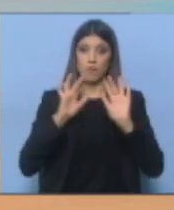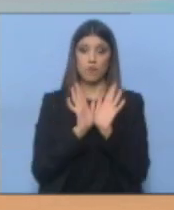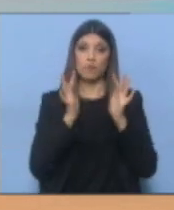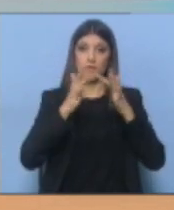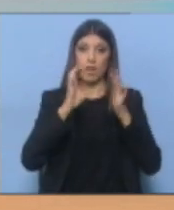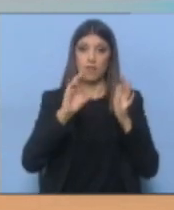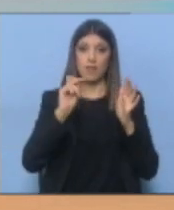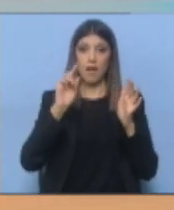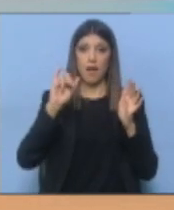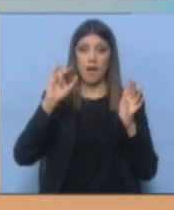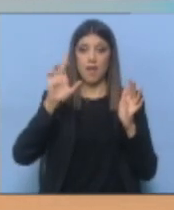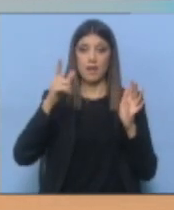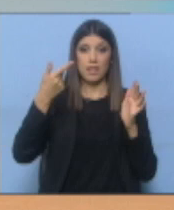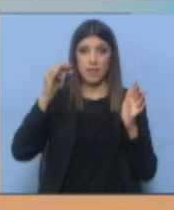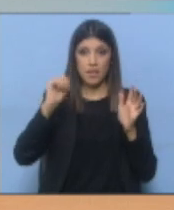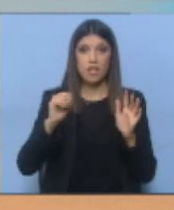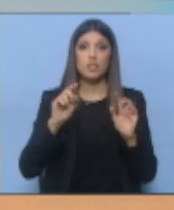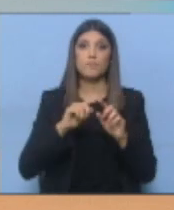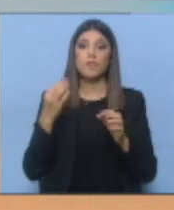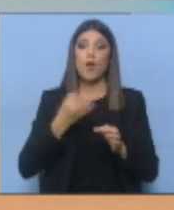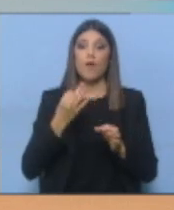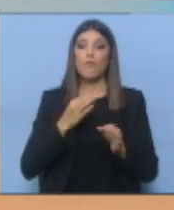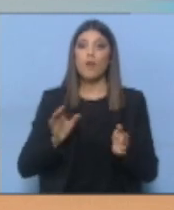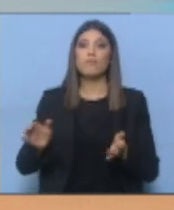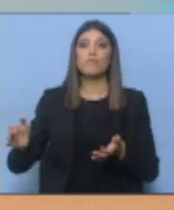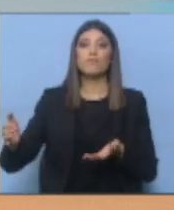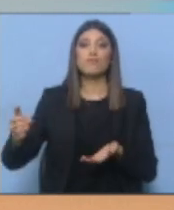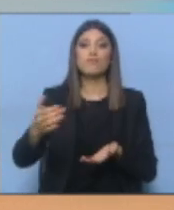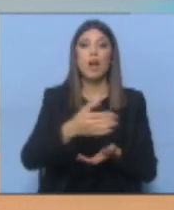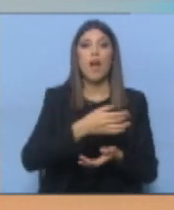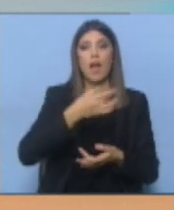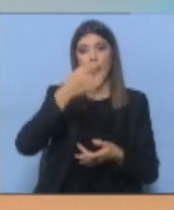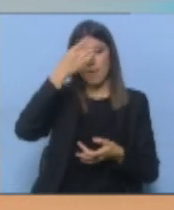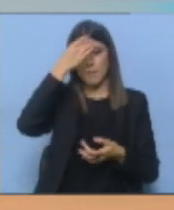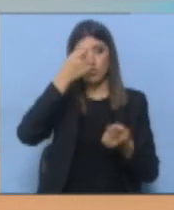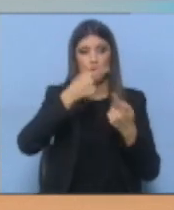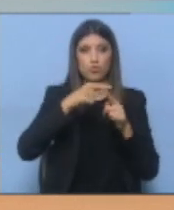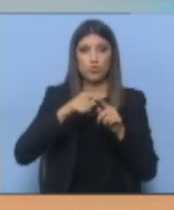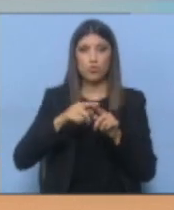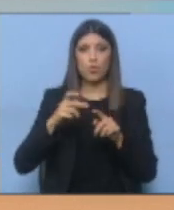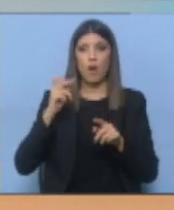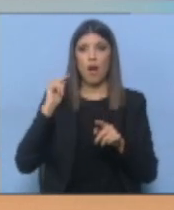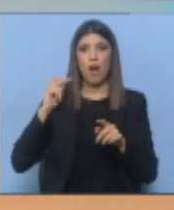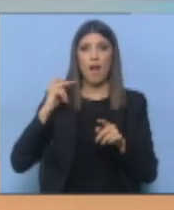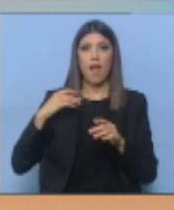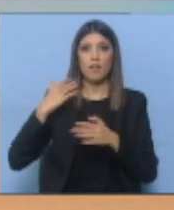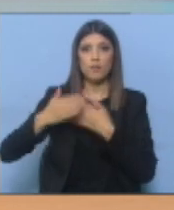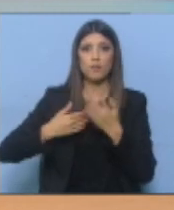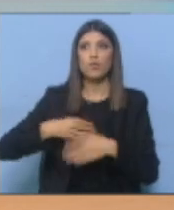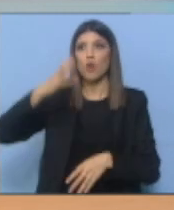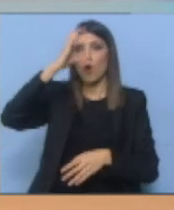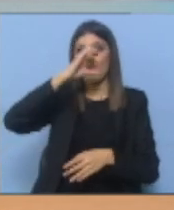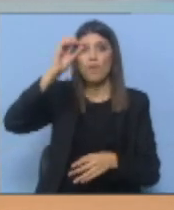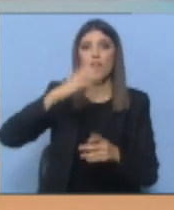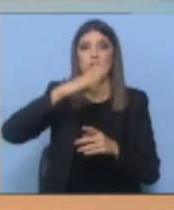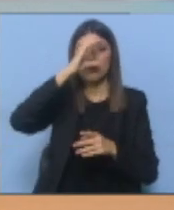uma compilação destas recomendações que o Núcleo, ao longo dos últimos anos, foi fazendo aos vários governos, aos vários ministérios e secretarias de